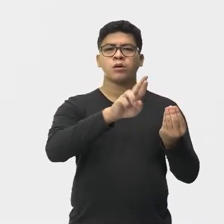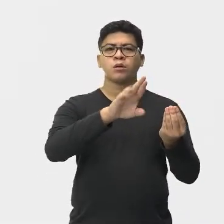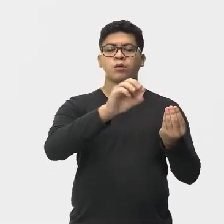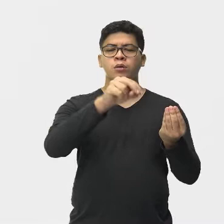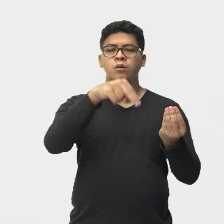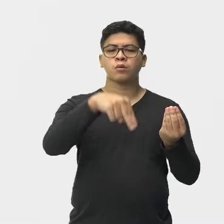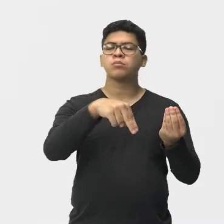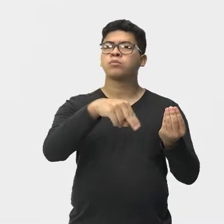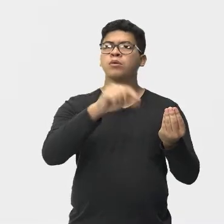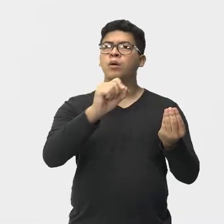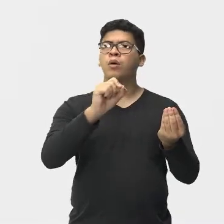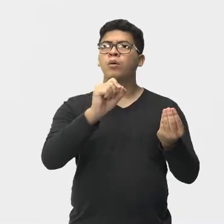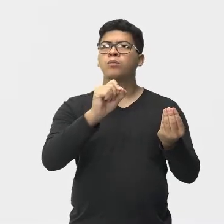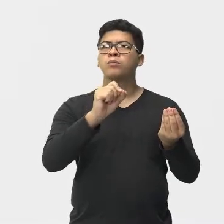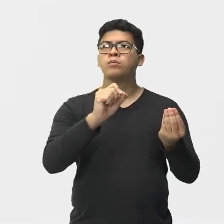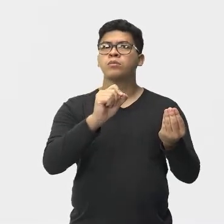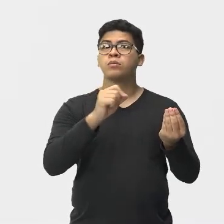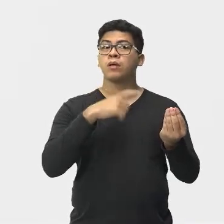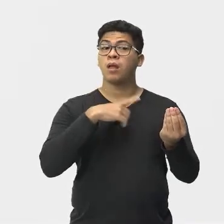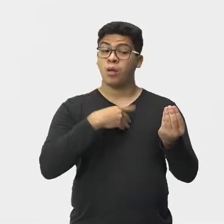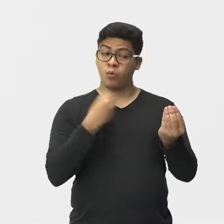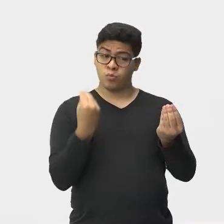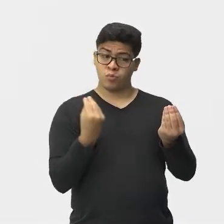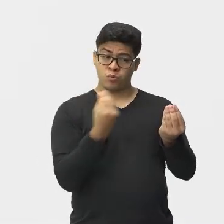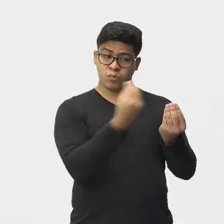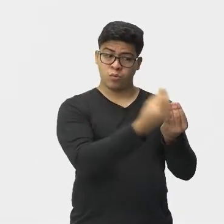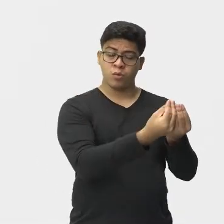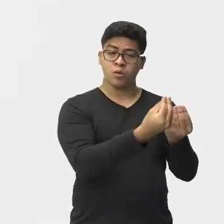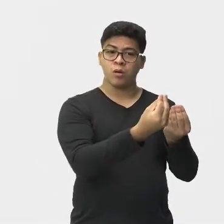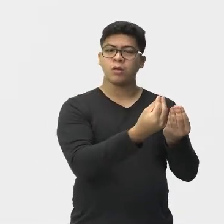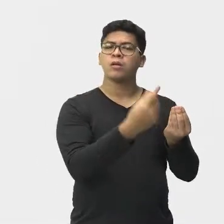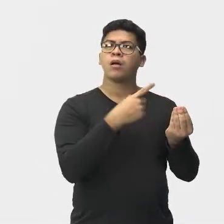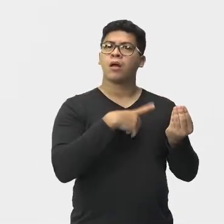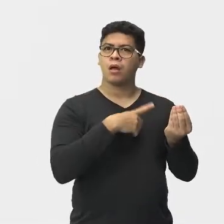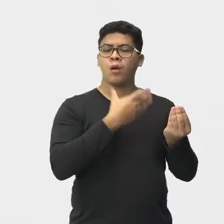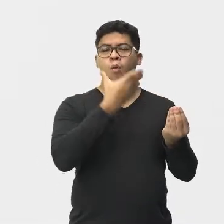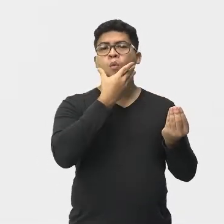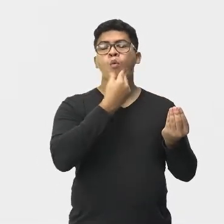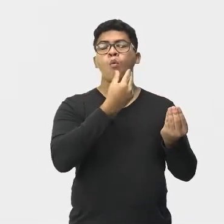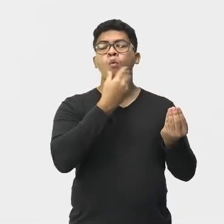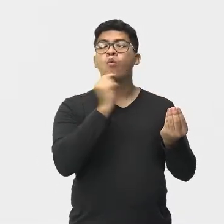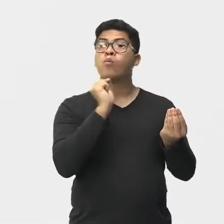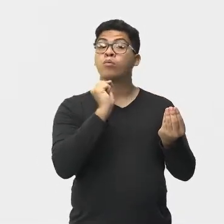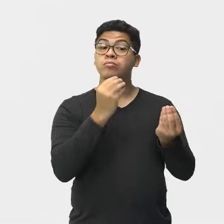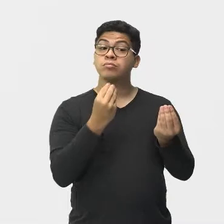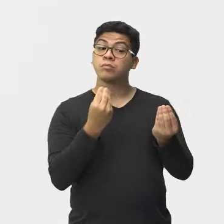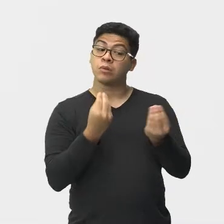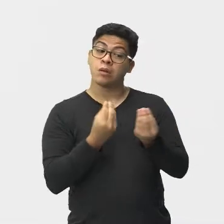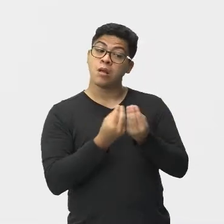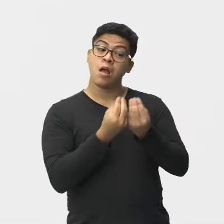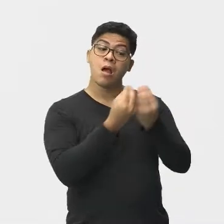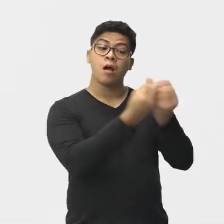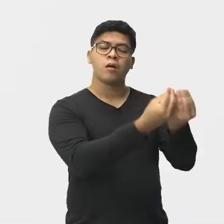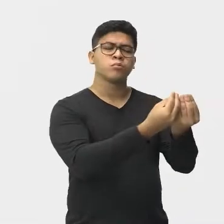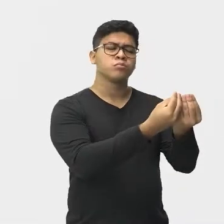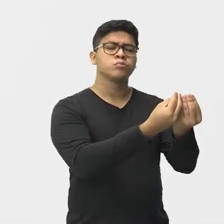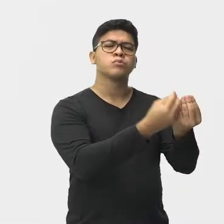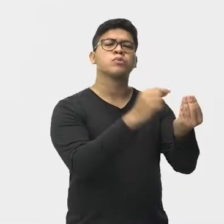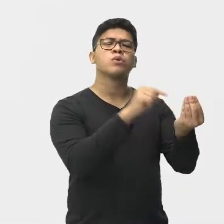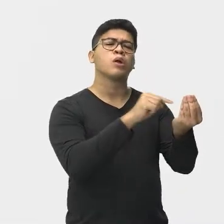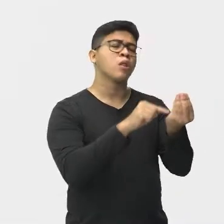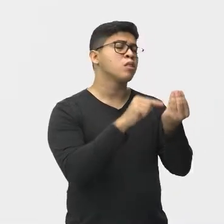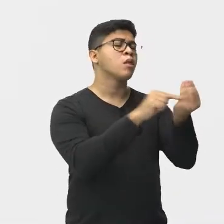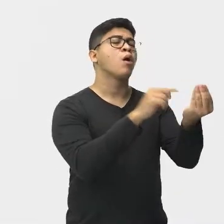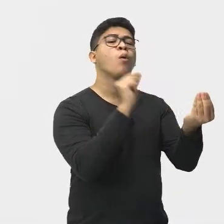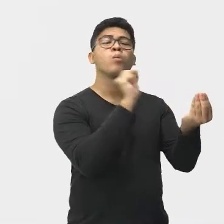o quê? Eu dei não, os garotos deram o quê?